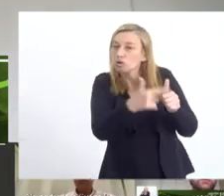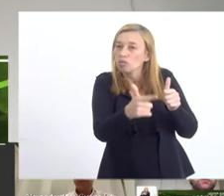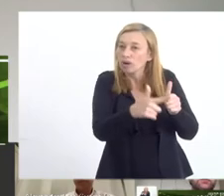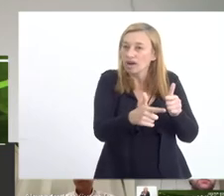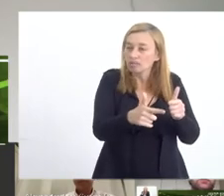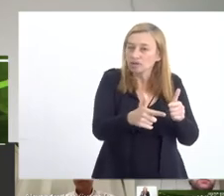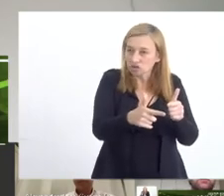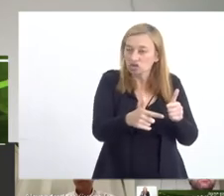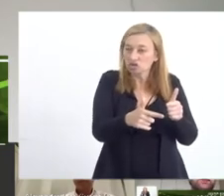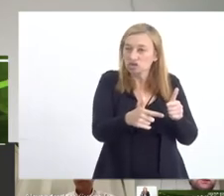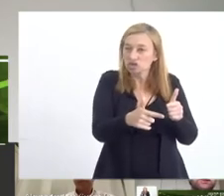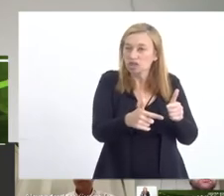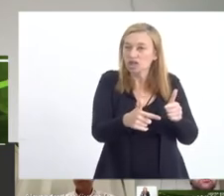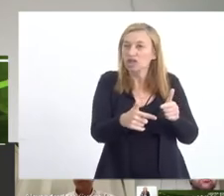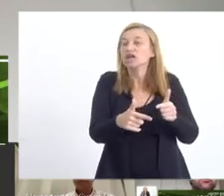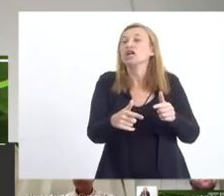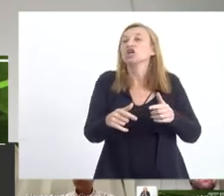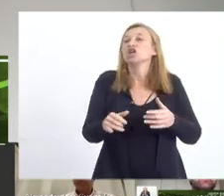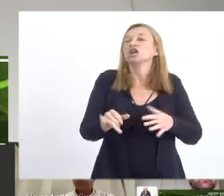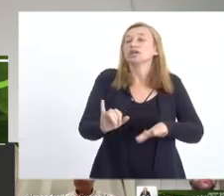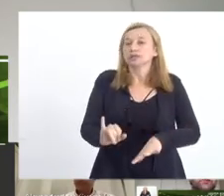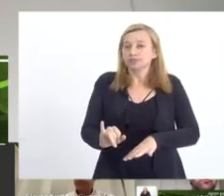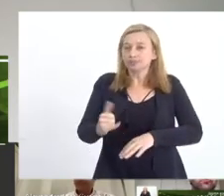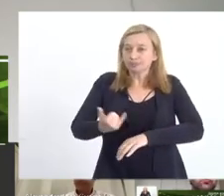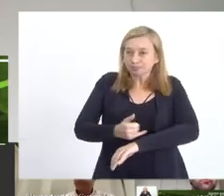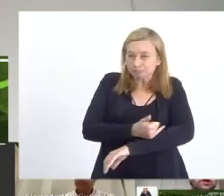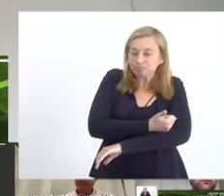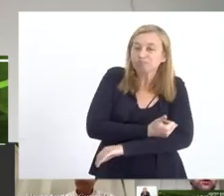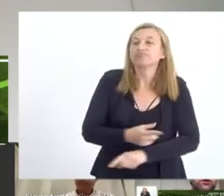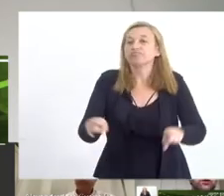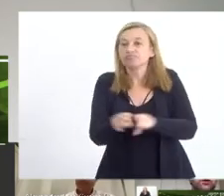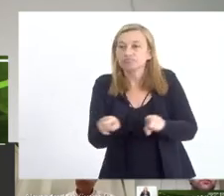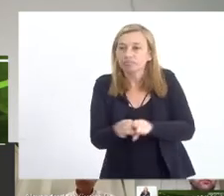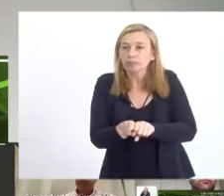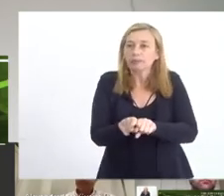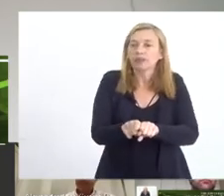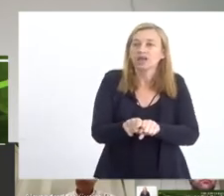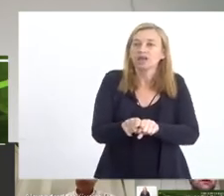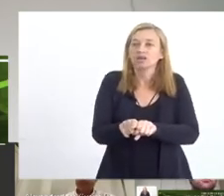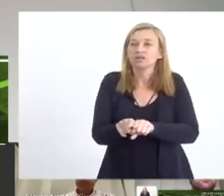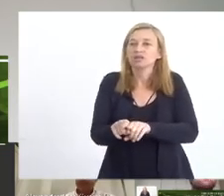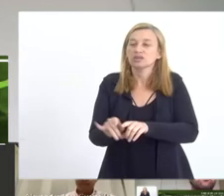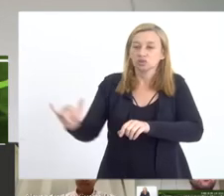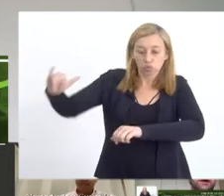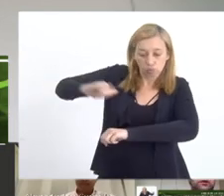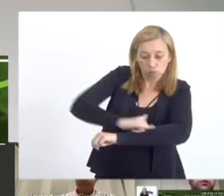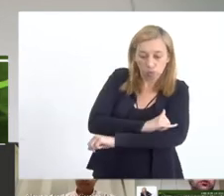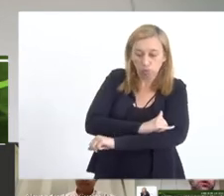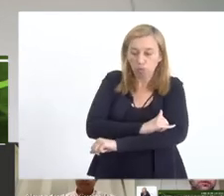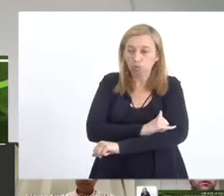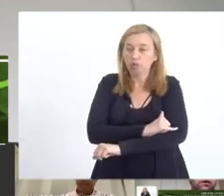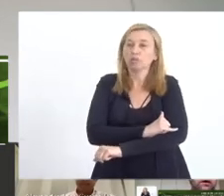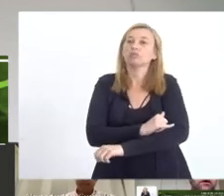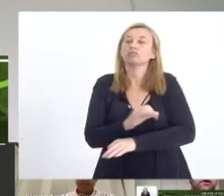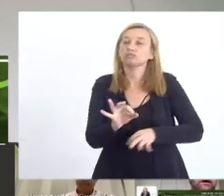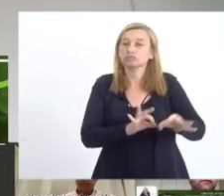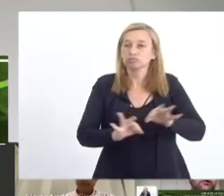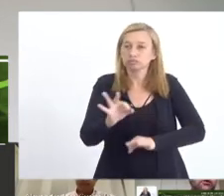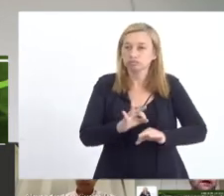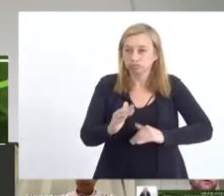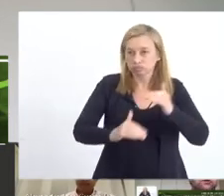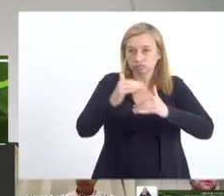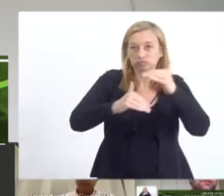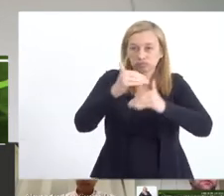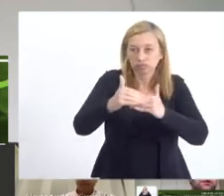infraestrutura e também a questão dos aeroportos como um ramo de desenvolvimento econômico.